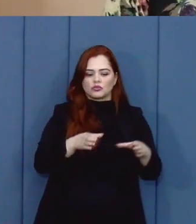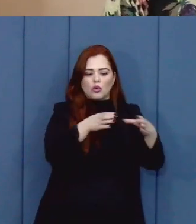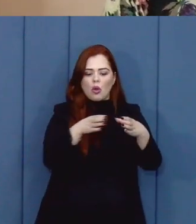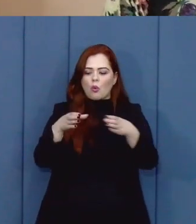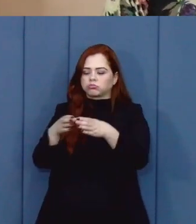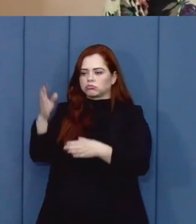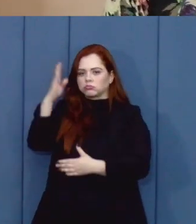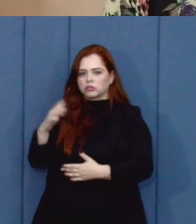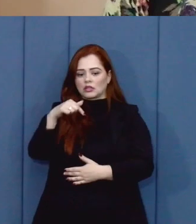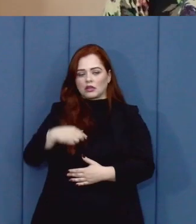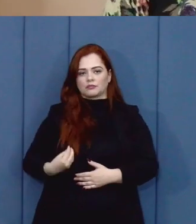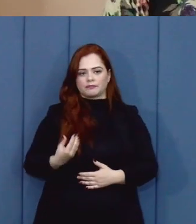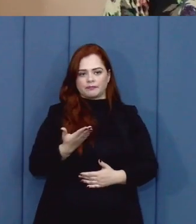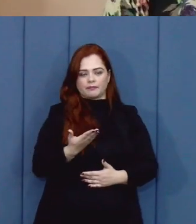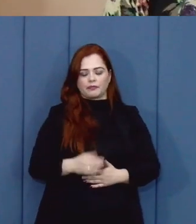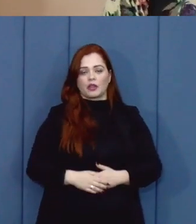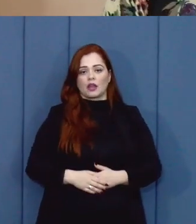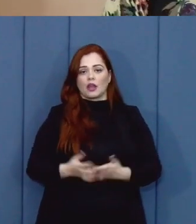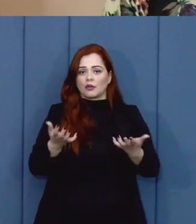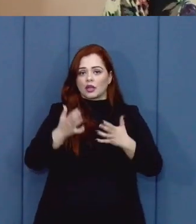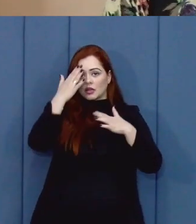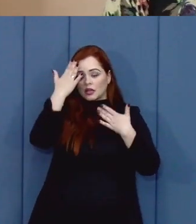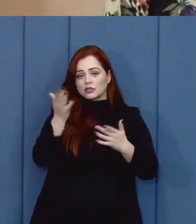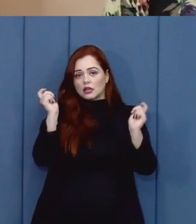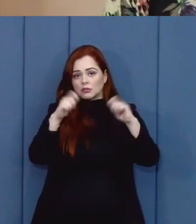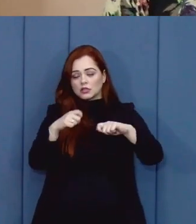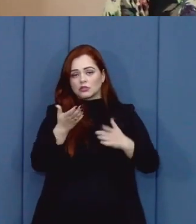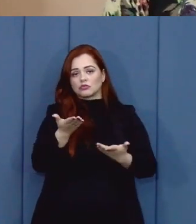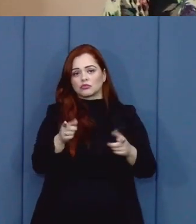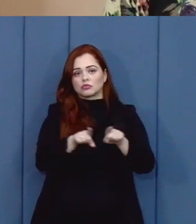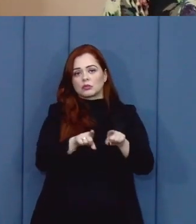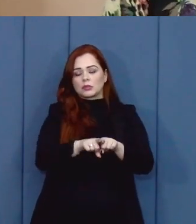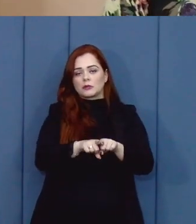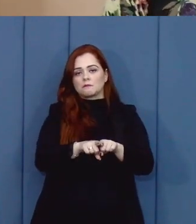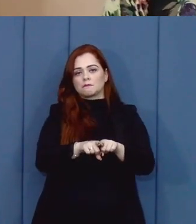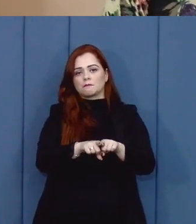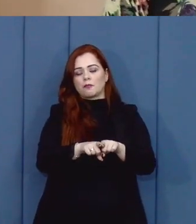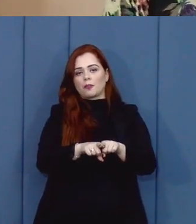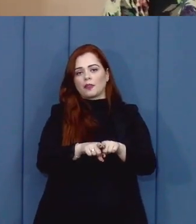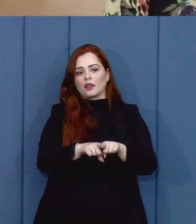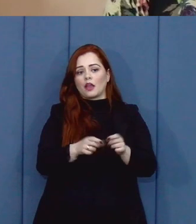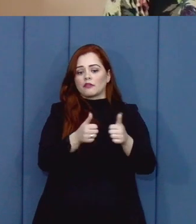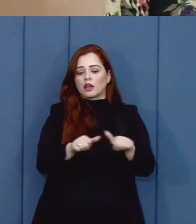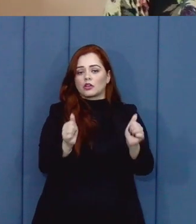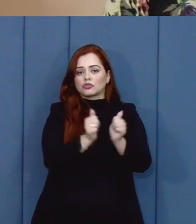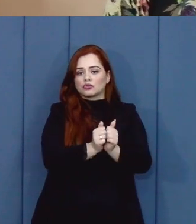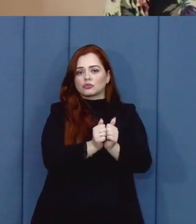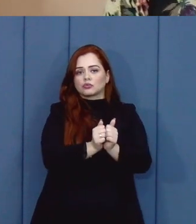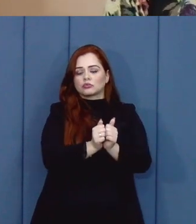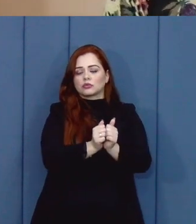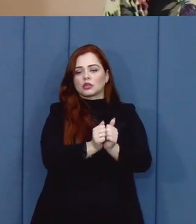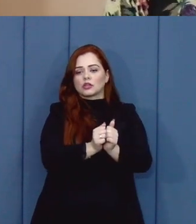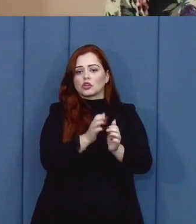Gostaria muito de agradecer também a possibilidade de estar ao lado das